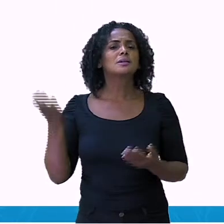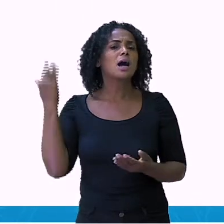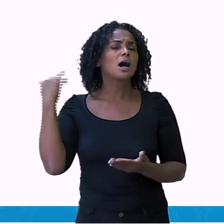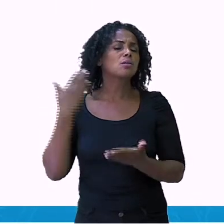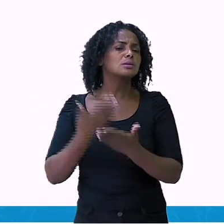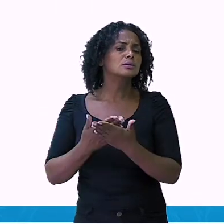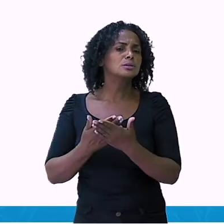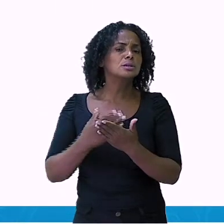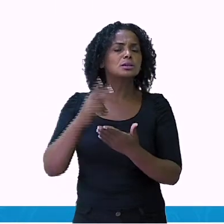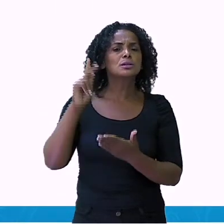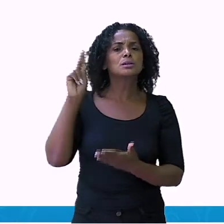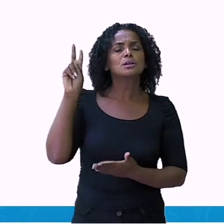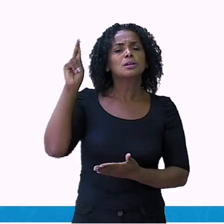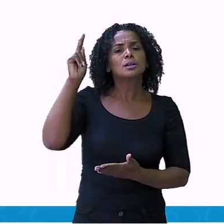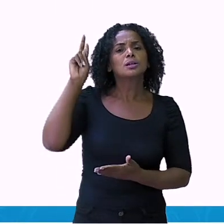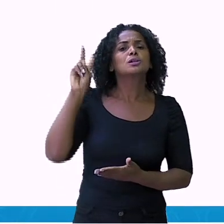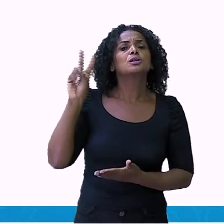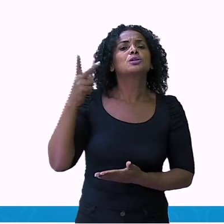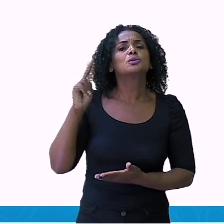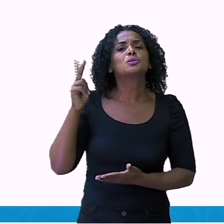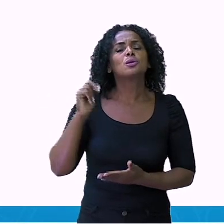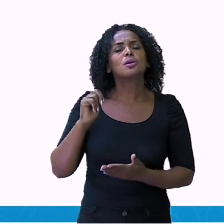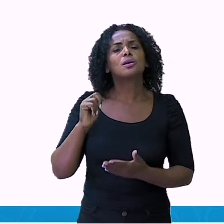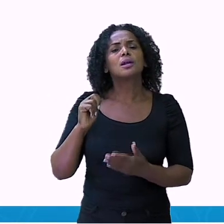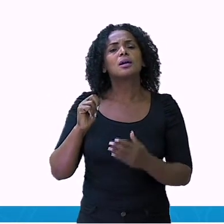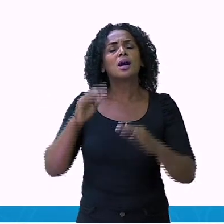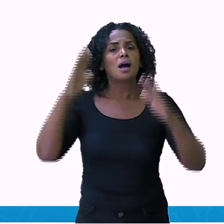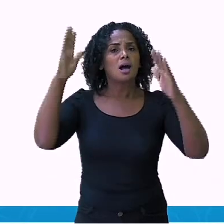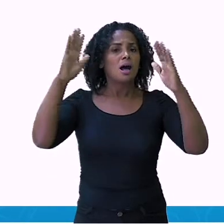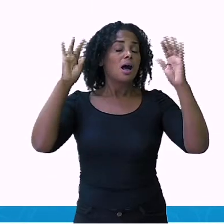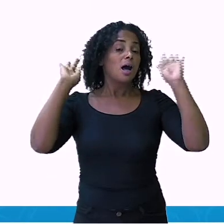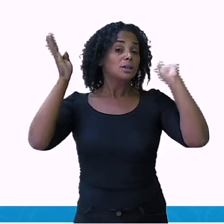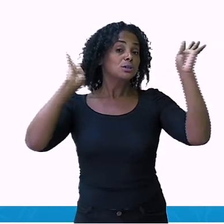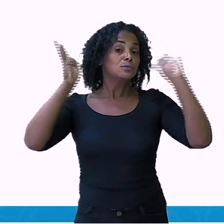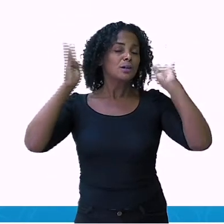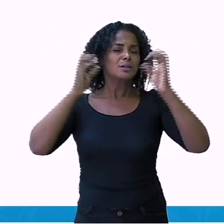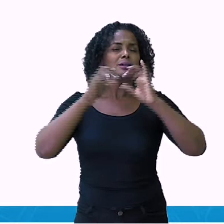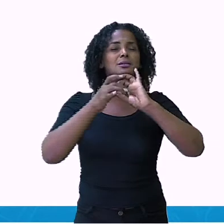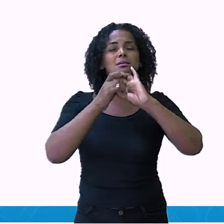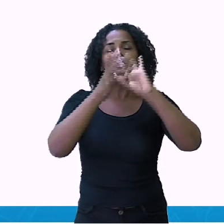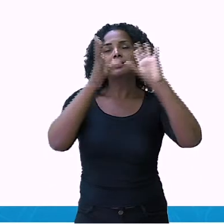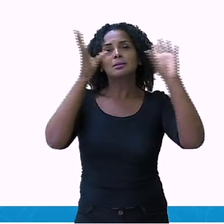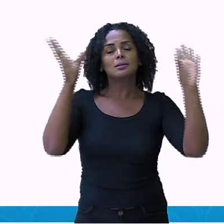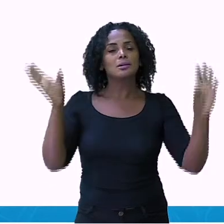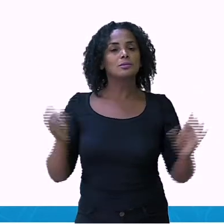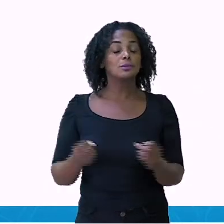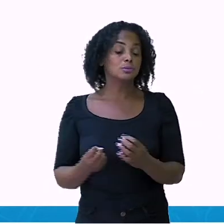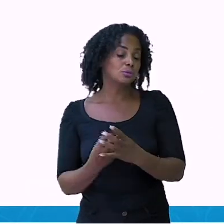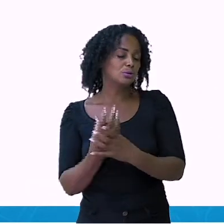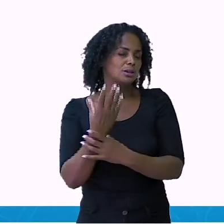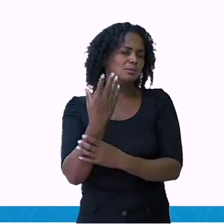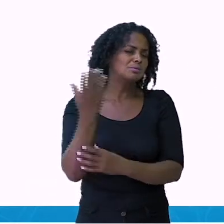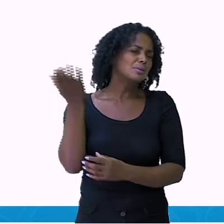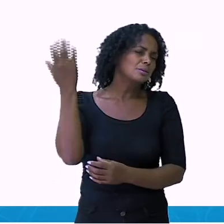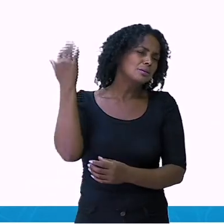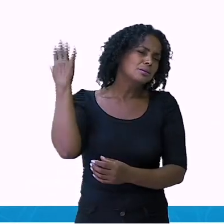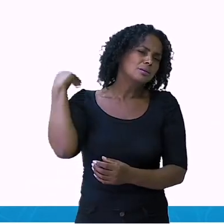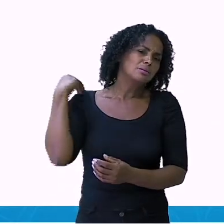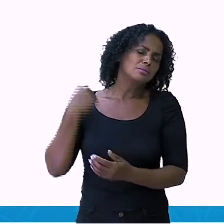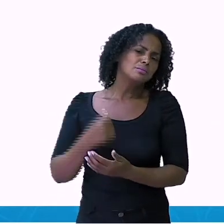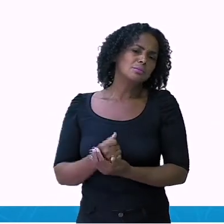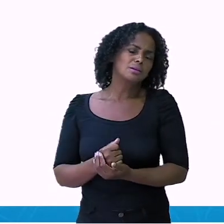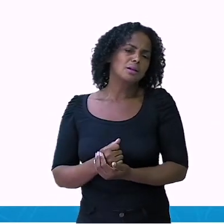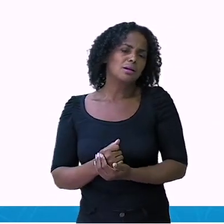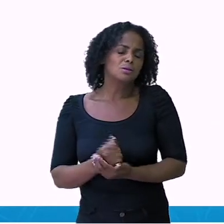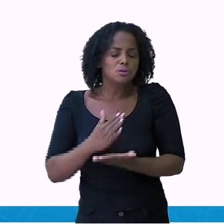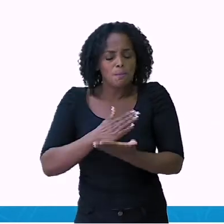vimos que as feiras livres surgiram lá no início das primeiras civilizações, quando eles começaram a